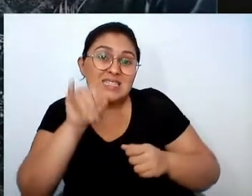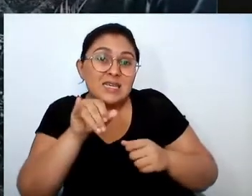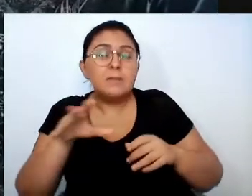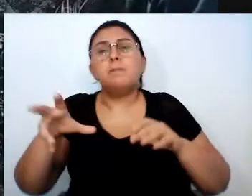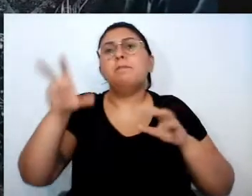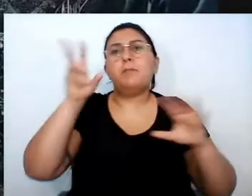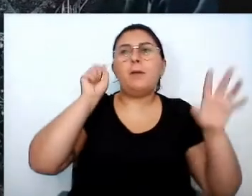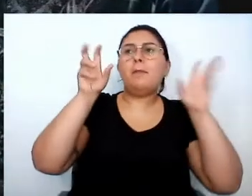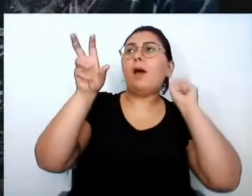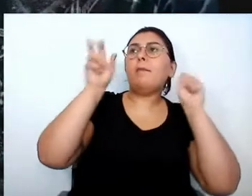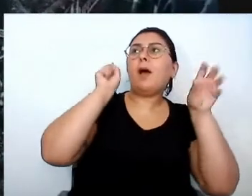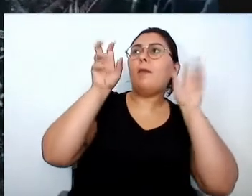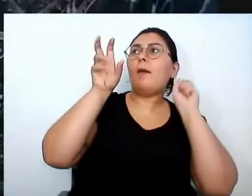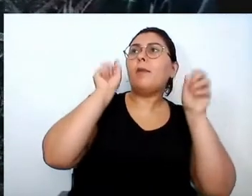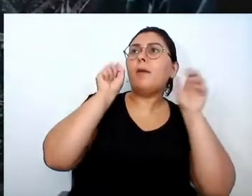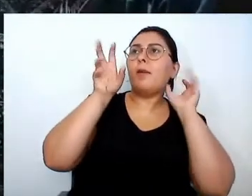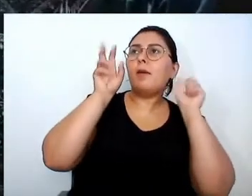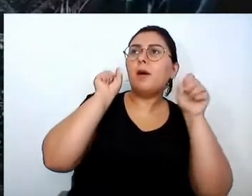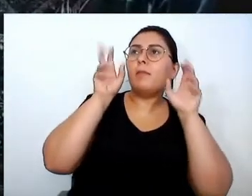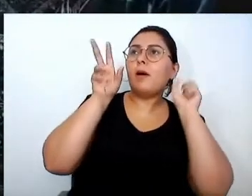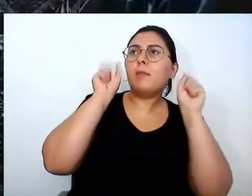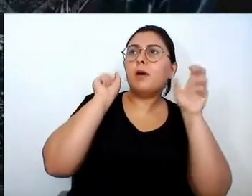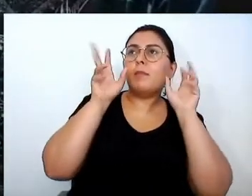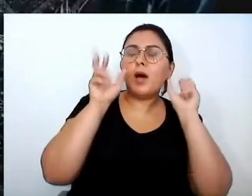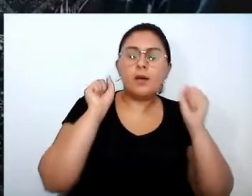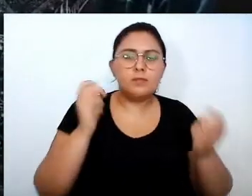executar. Então, tinha que ter bastante Uhum. atenção